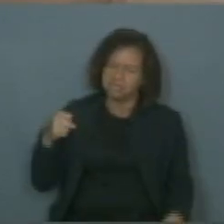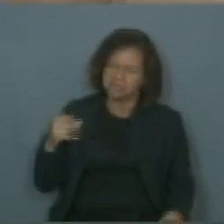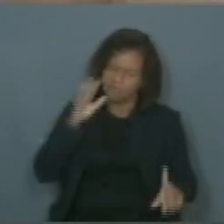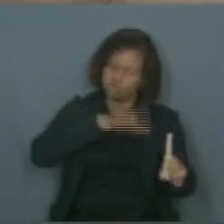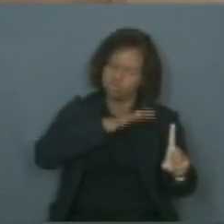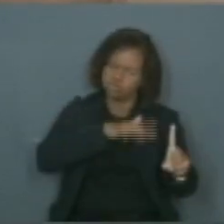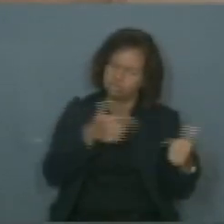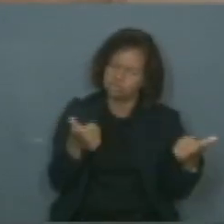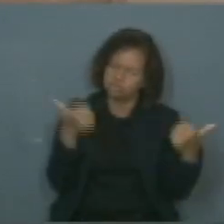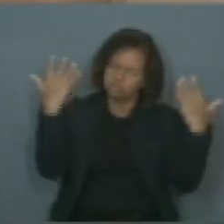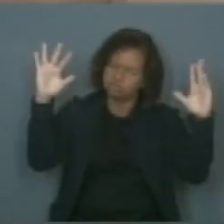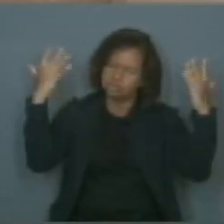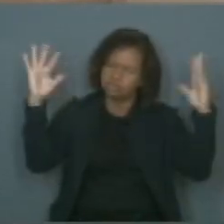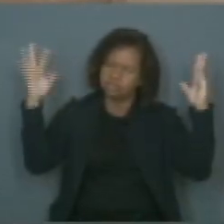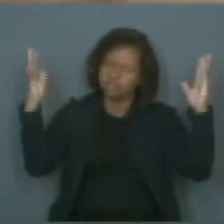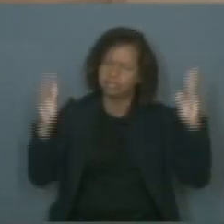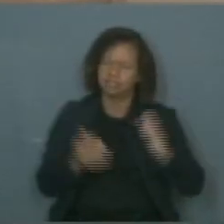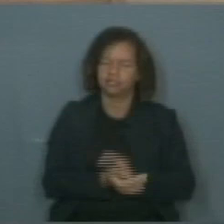o que é para ser elogiado.